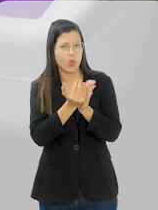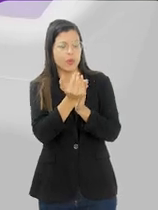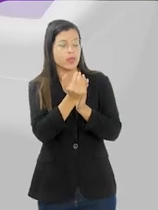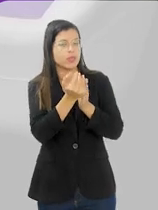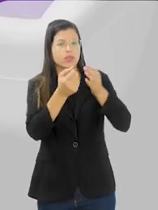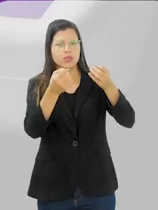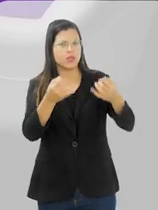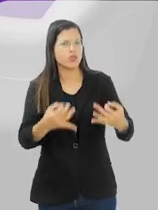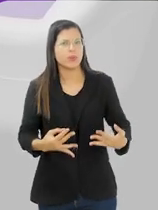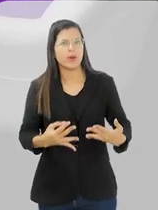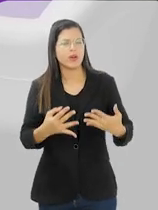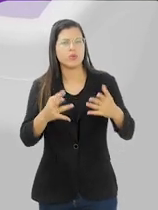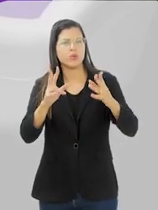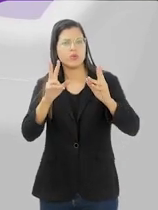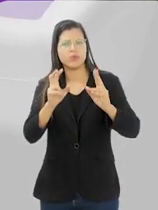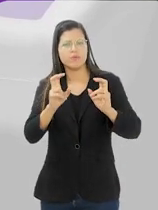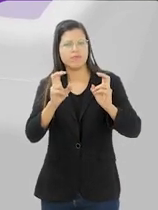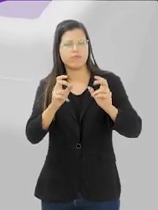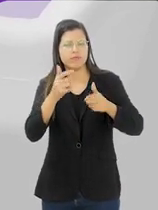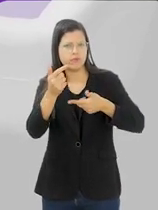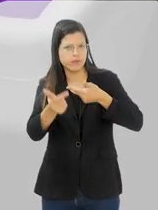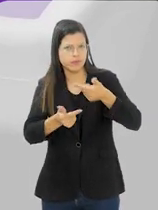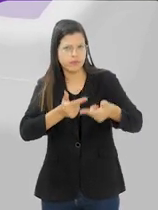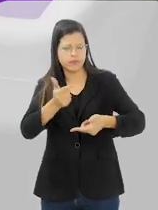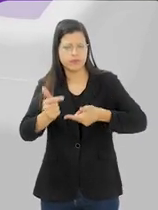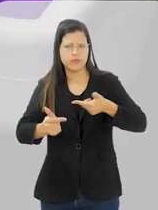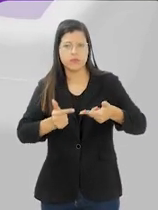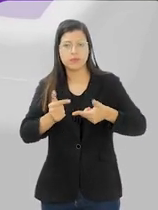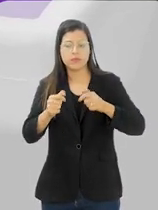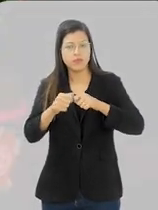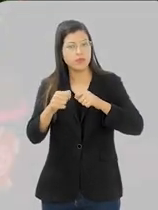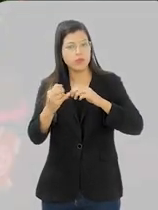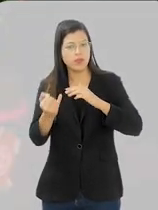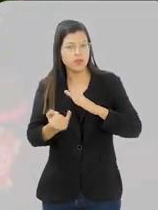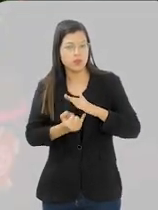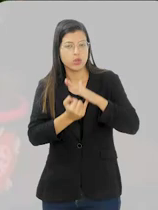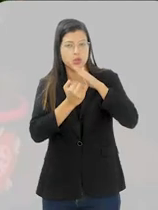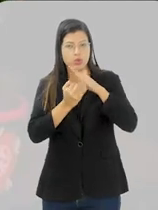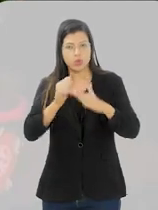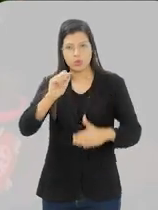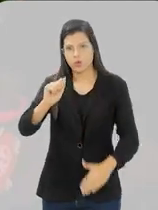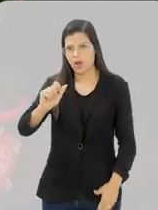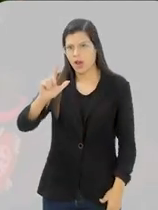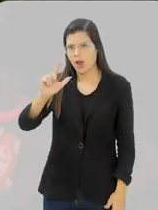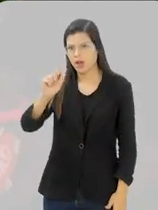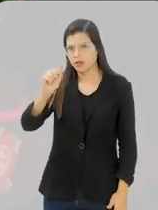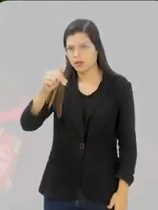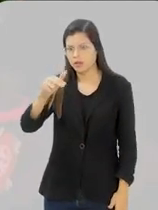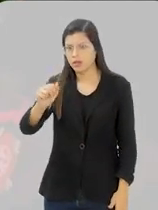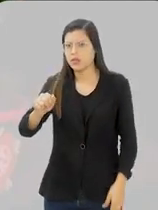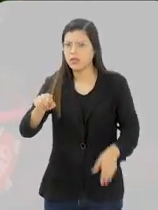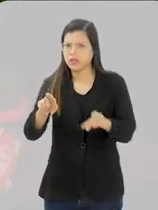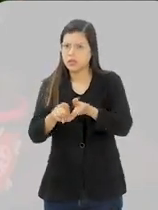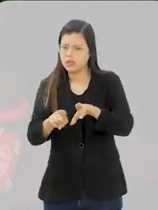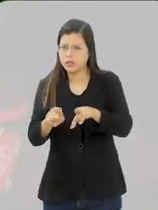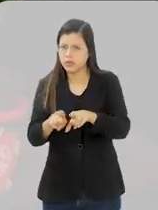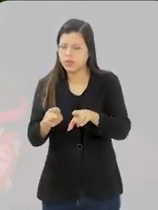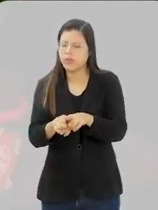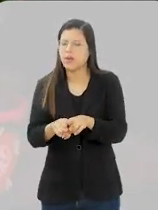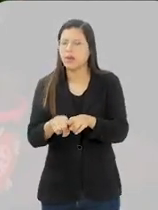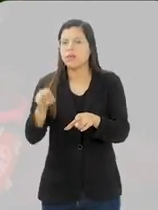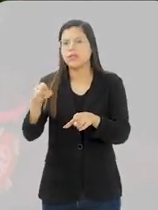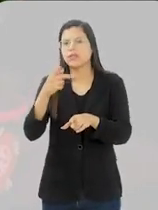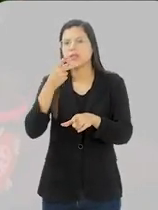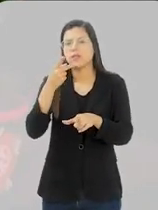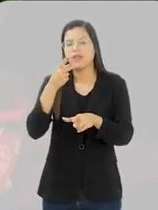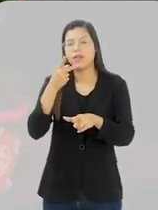começasse explicando um pouquinho sobre o trabalho que é desenvolvido pelo Instituto Alana e aí também na sequência que